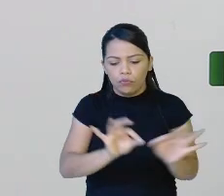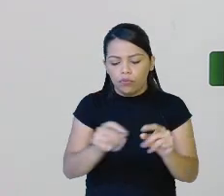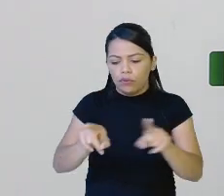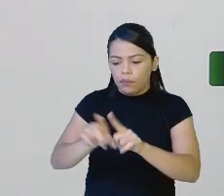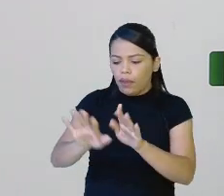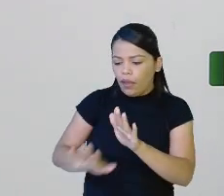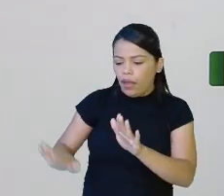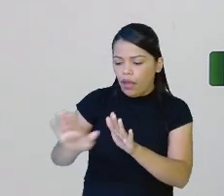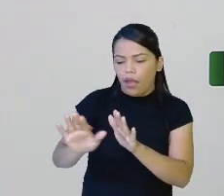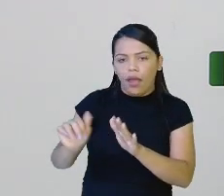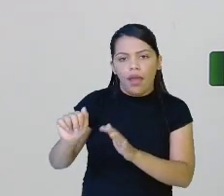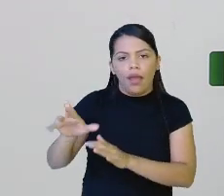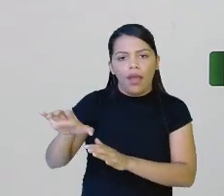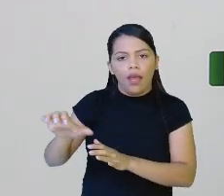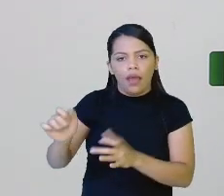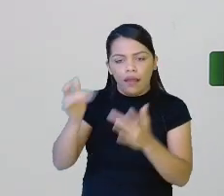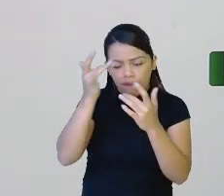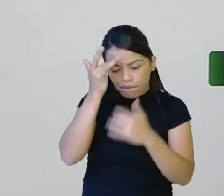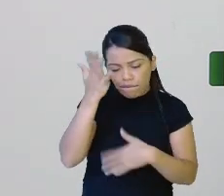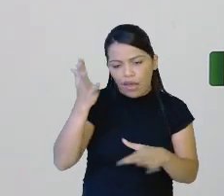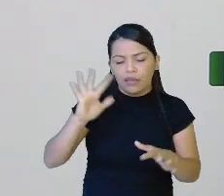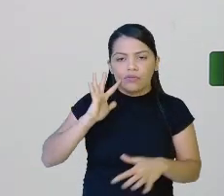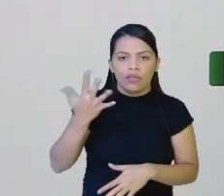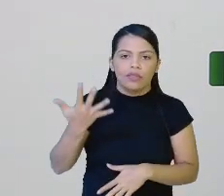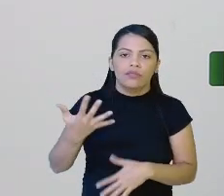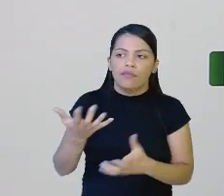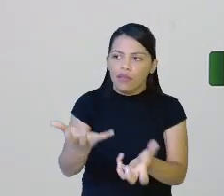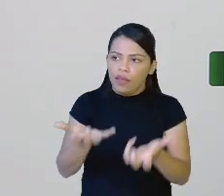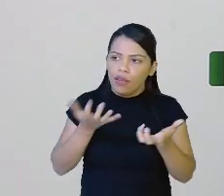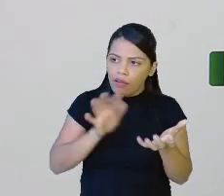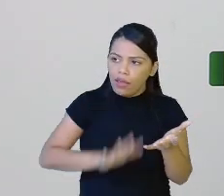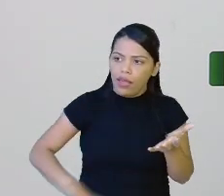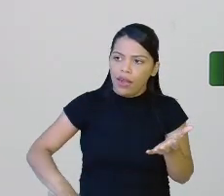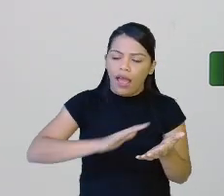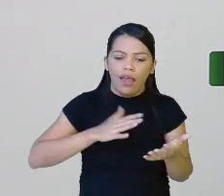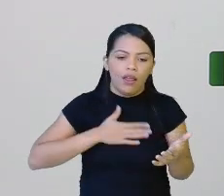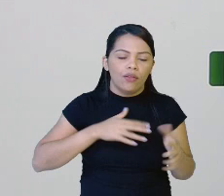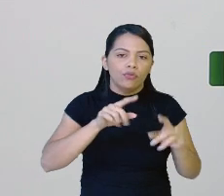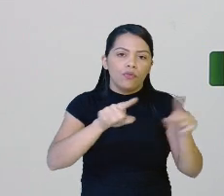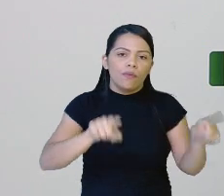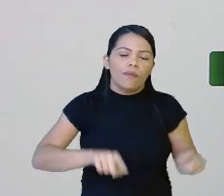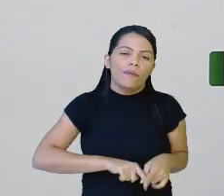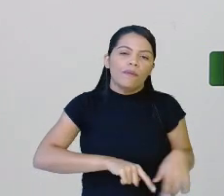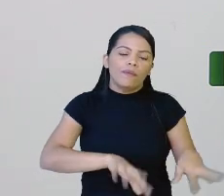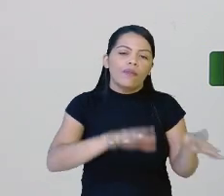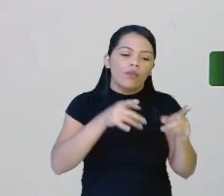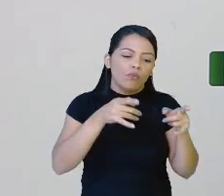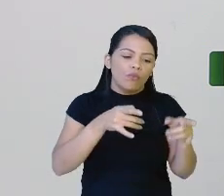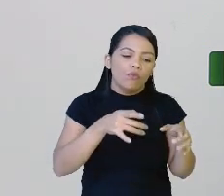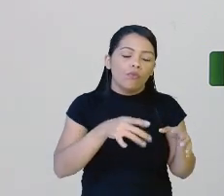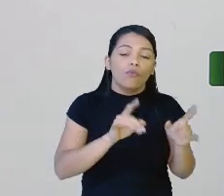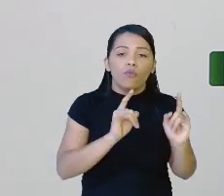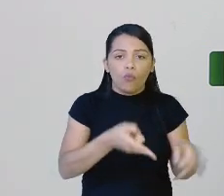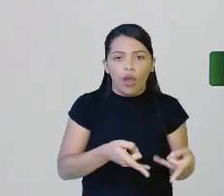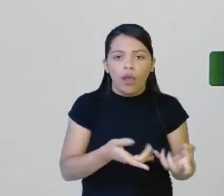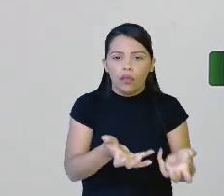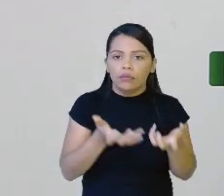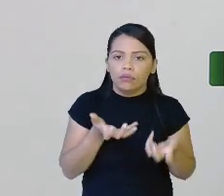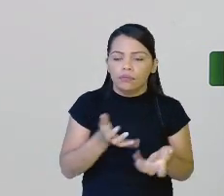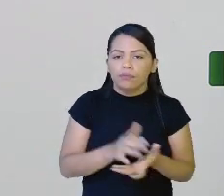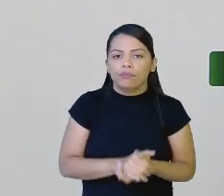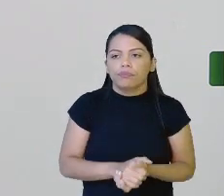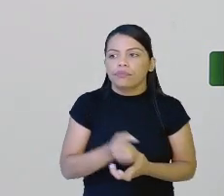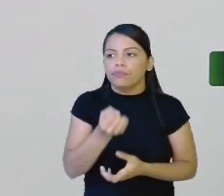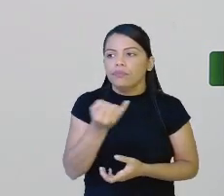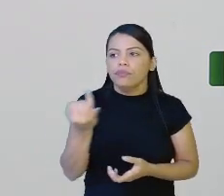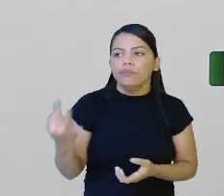ó, eu tenho a medida, eu quero a área do meu quarto. Eu só preciso contar a quantidade.